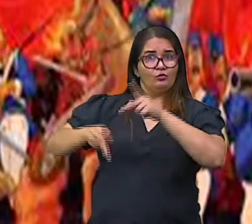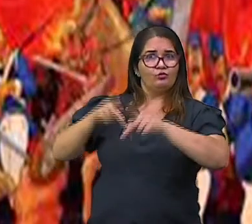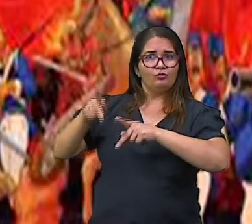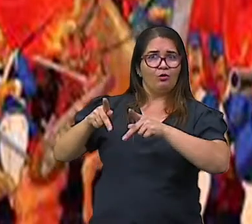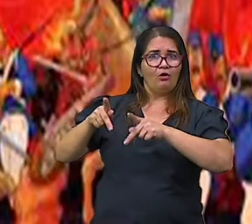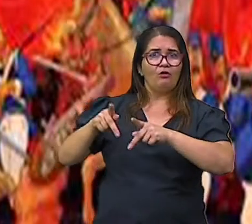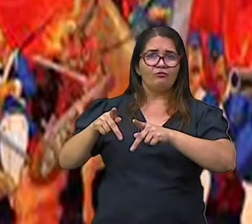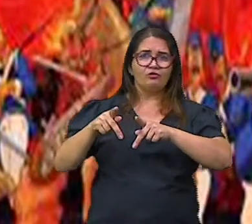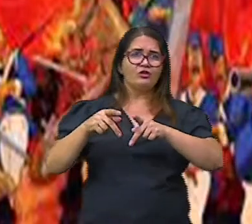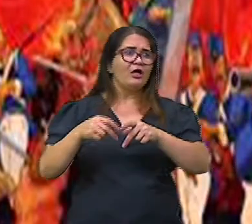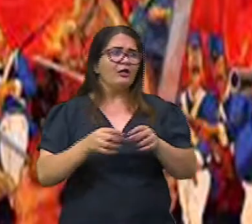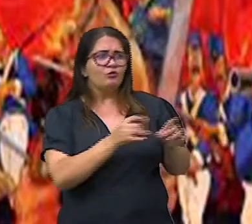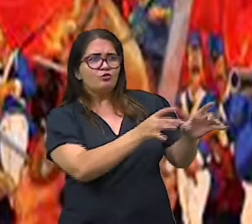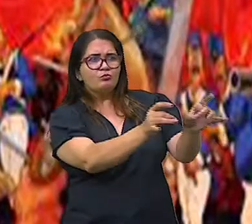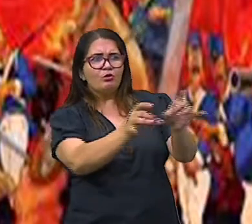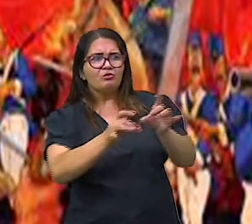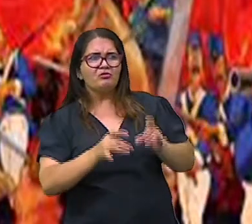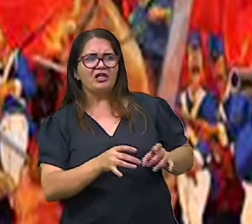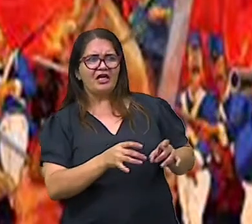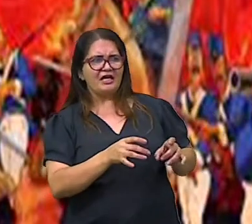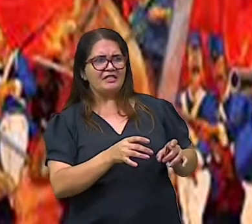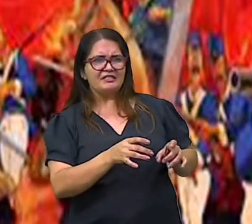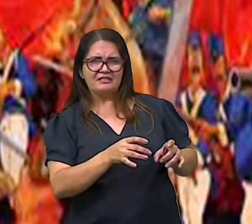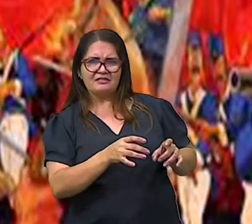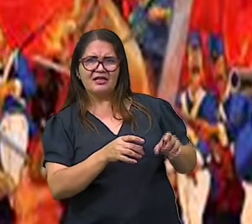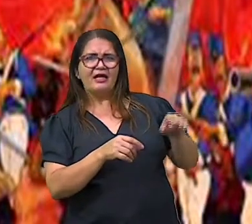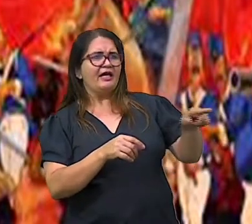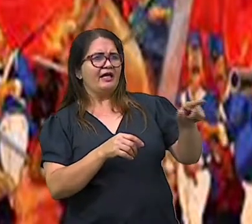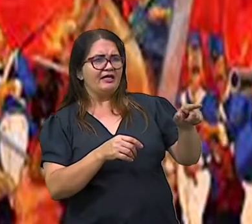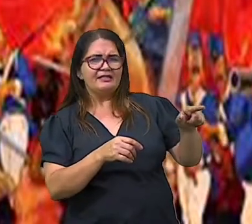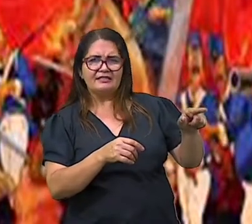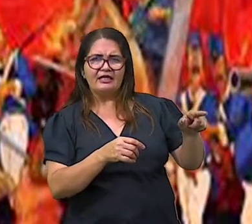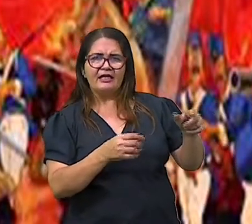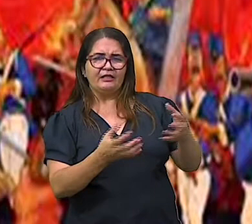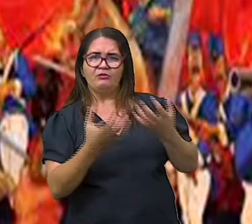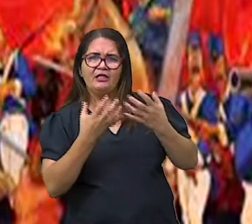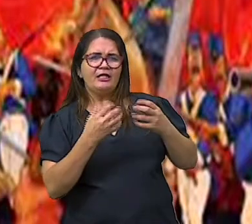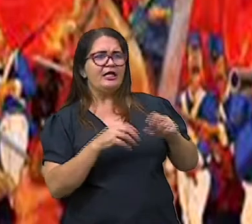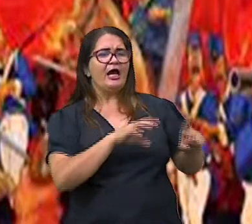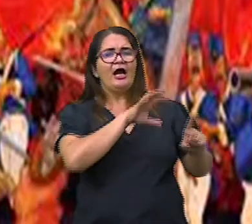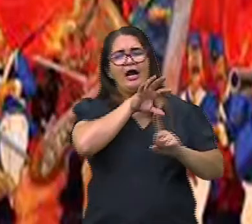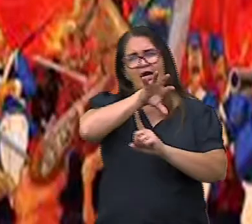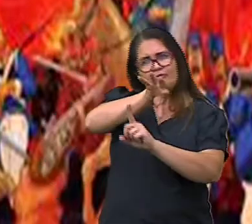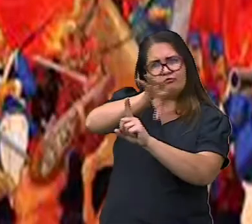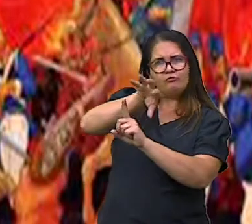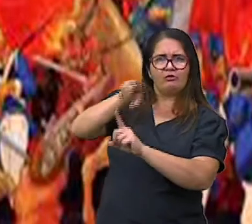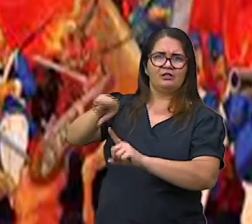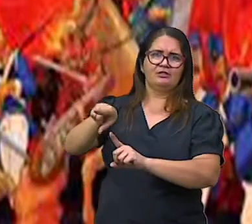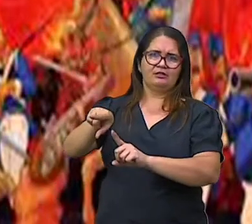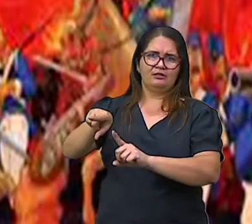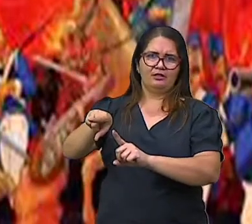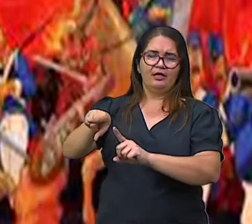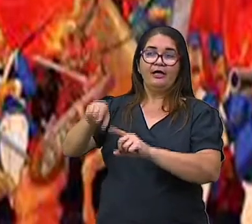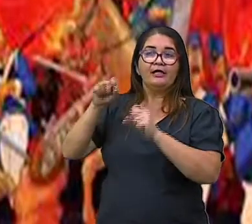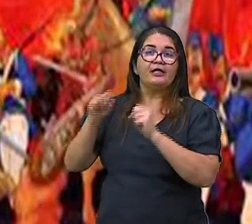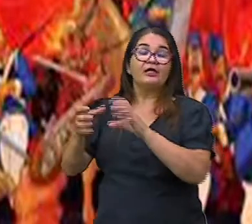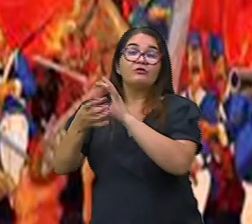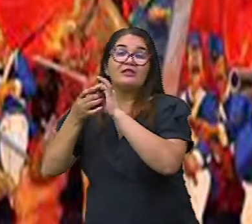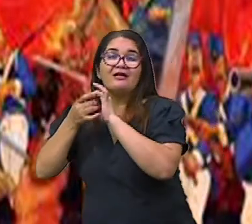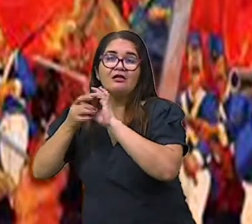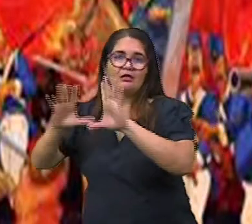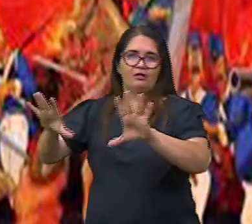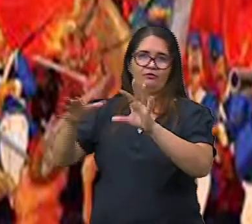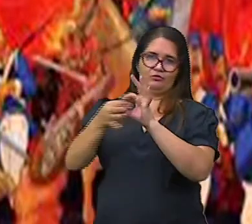paraenses e os comerciantes portugueses acentuava outro aspecto da tensão socioeconômica da